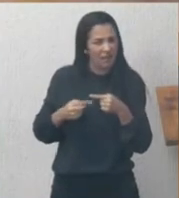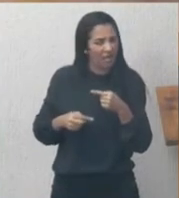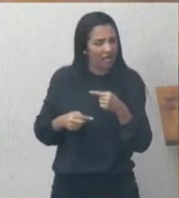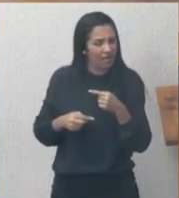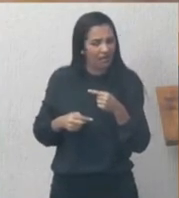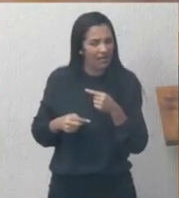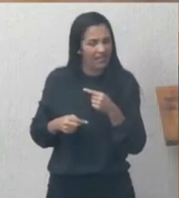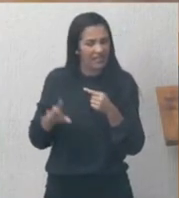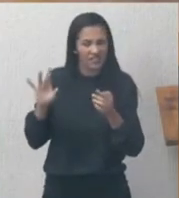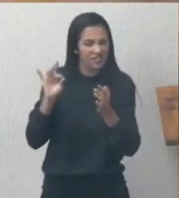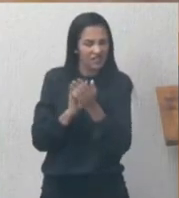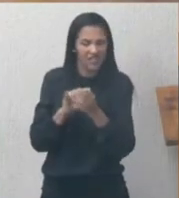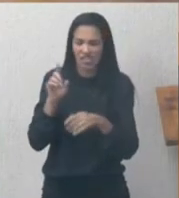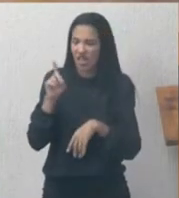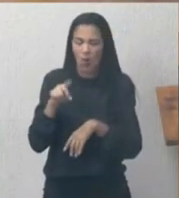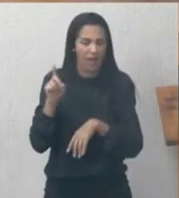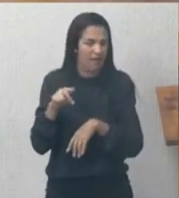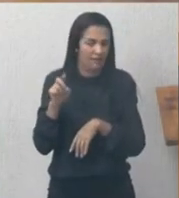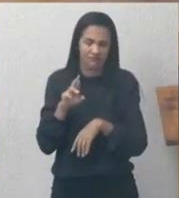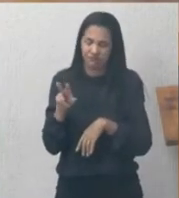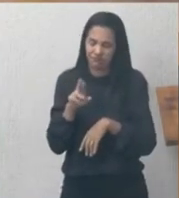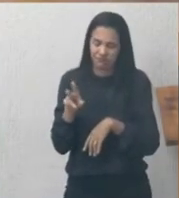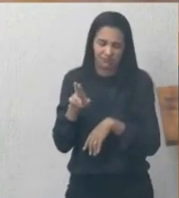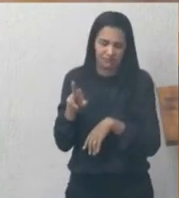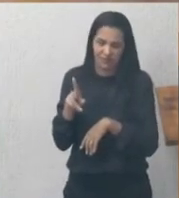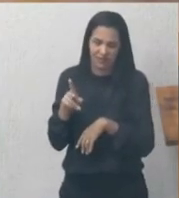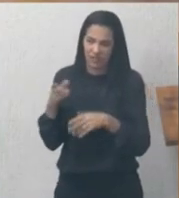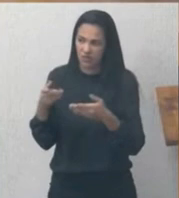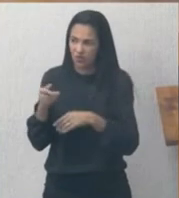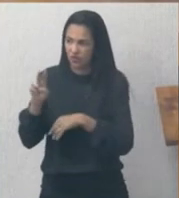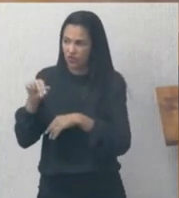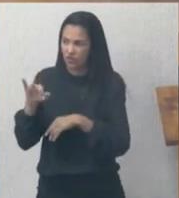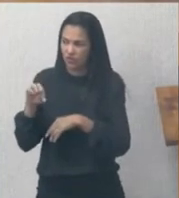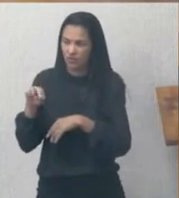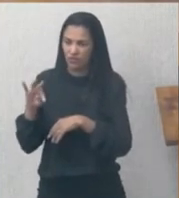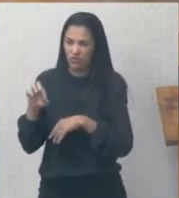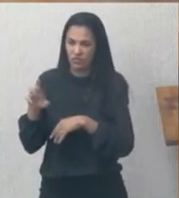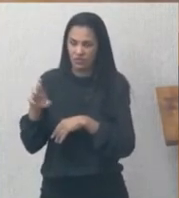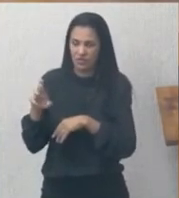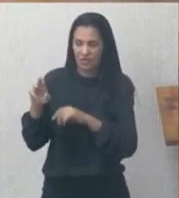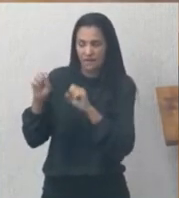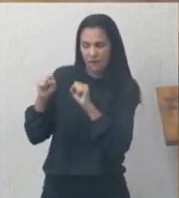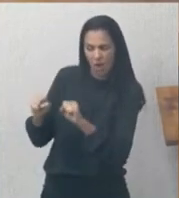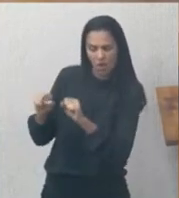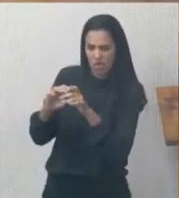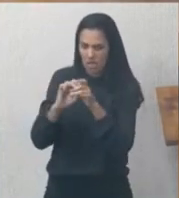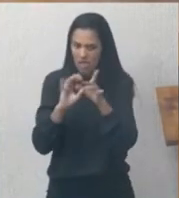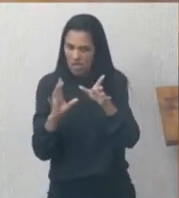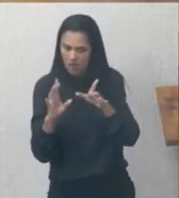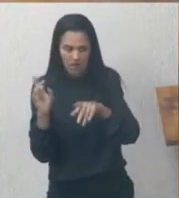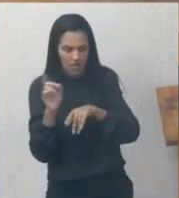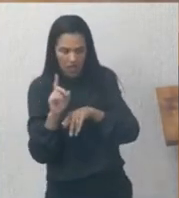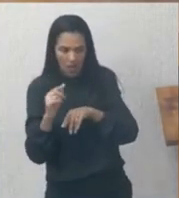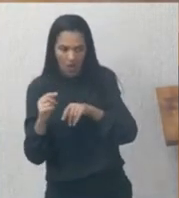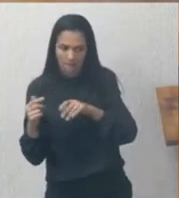falam que não é a realidade do profissionalismo que é o próprio ainter tá trazendo hoje no próprio curso dizer o que pode né dizer quais são as